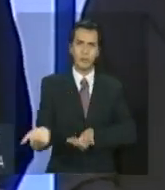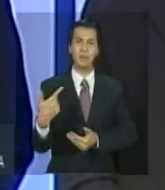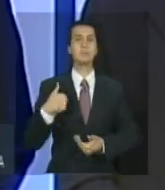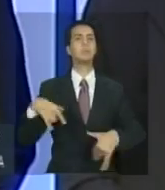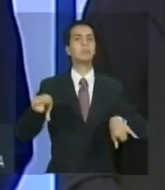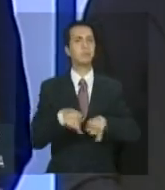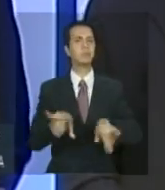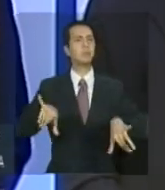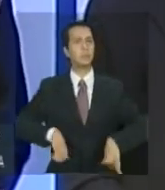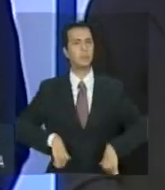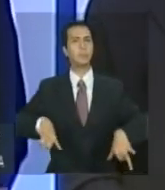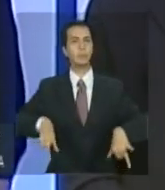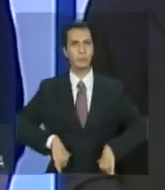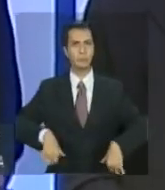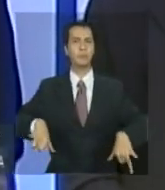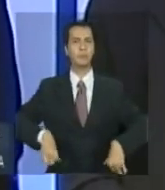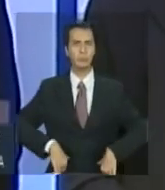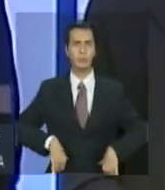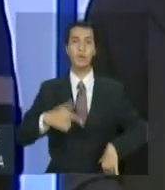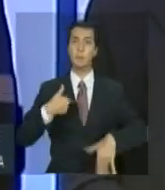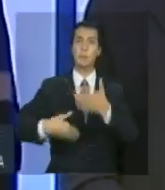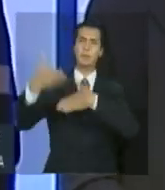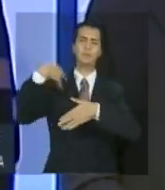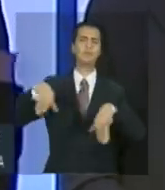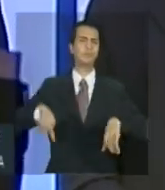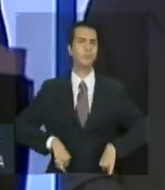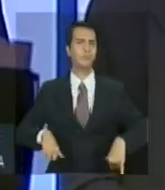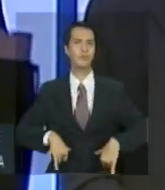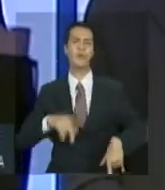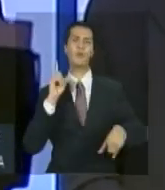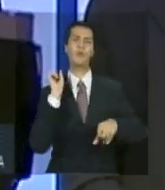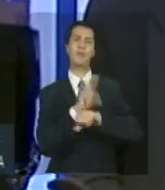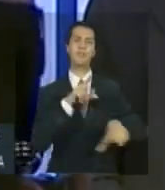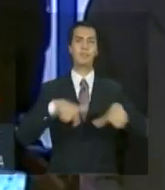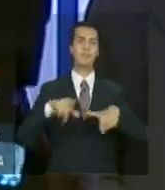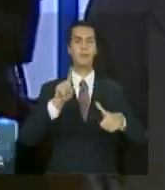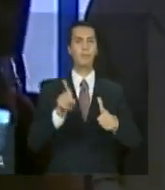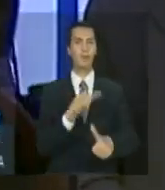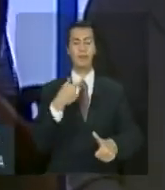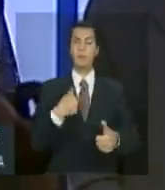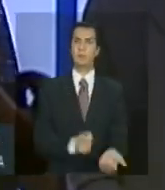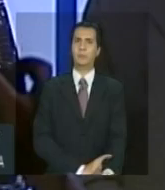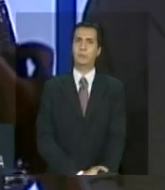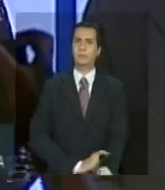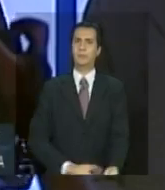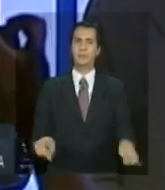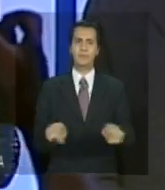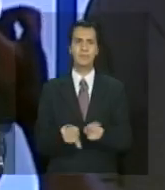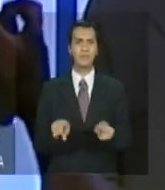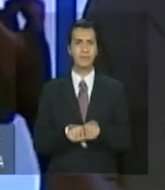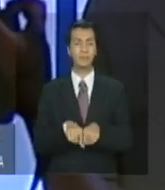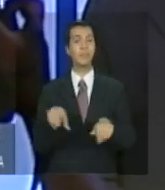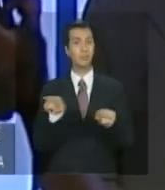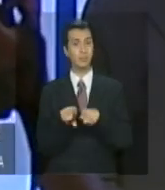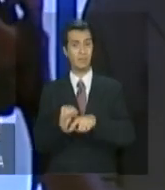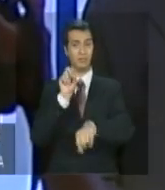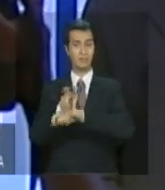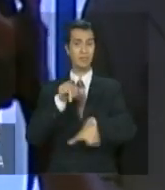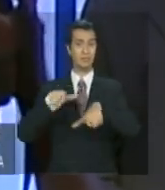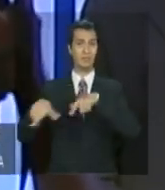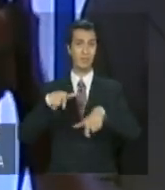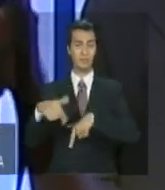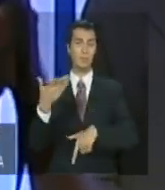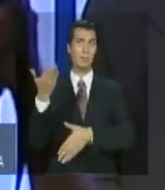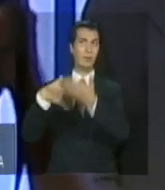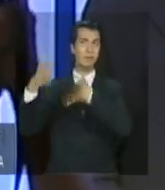quando eu tive o meu primeiro emprego, como eu estava nervosa e como era um emprego que,